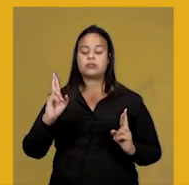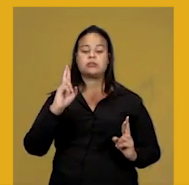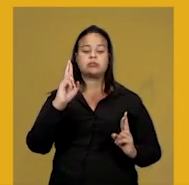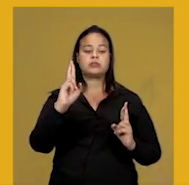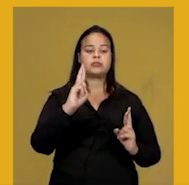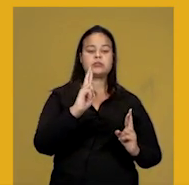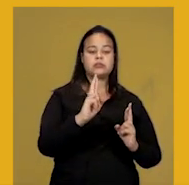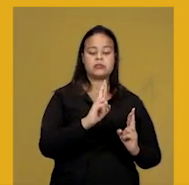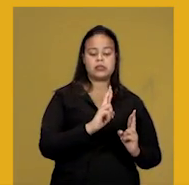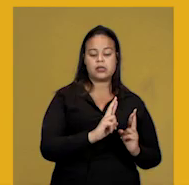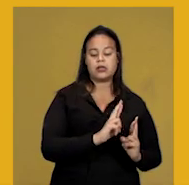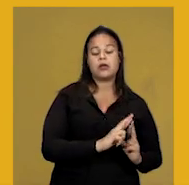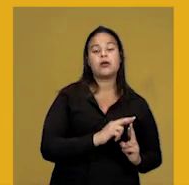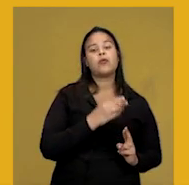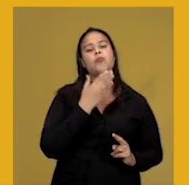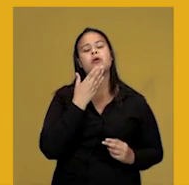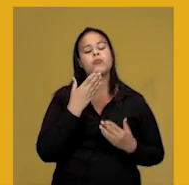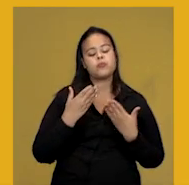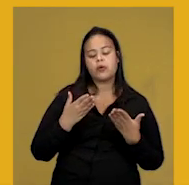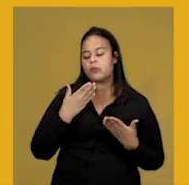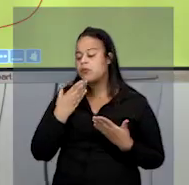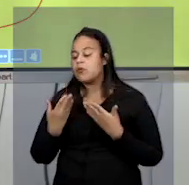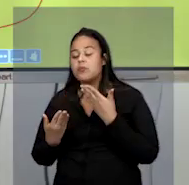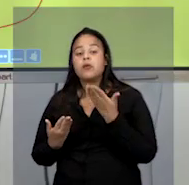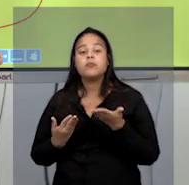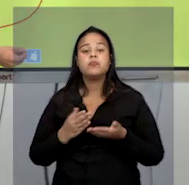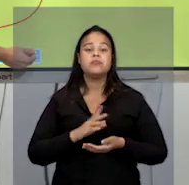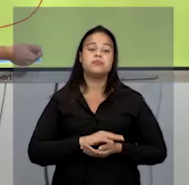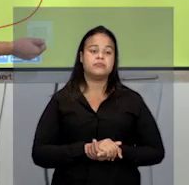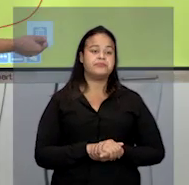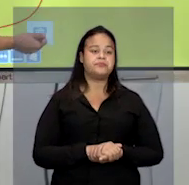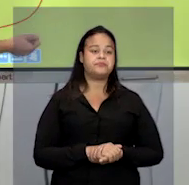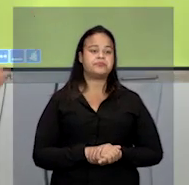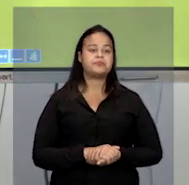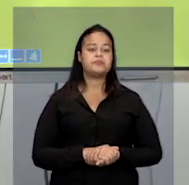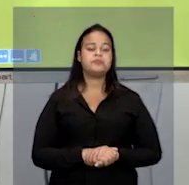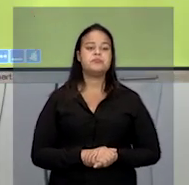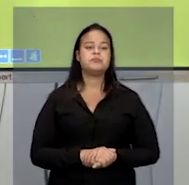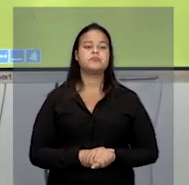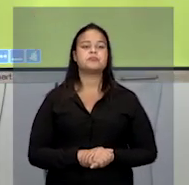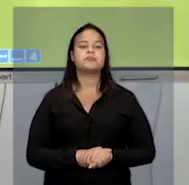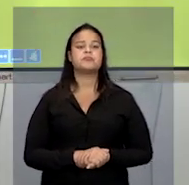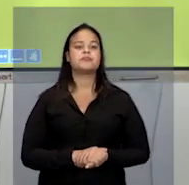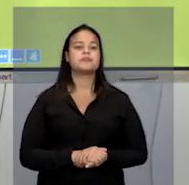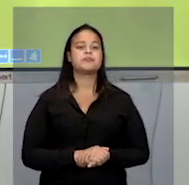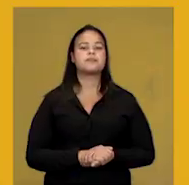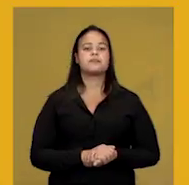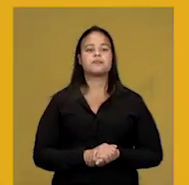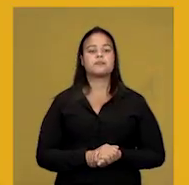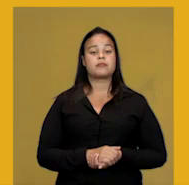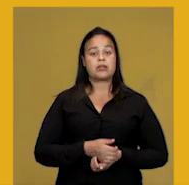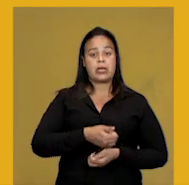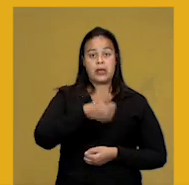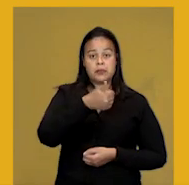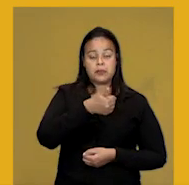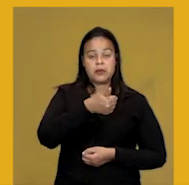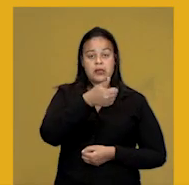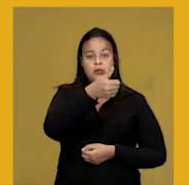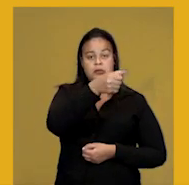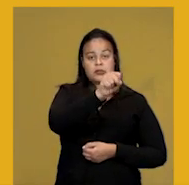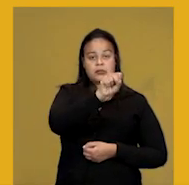relações trigonométricas, nós temos que saber quais são elas, né? Então, a primeira é o nosso seno do